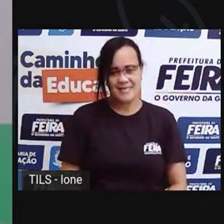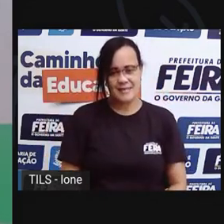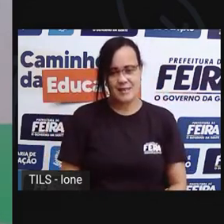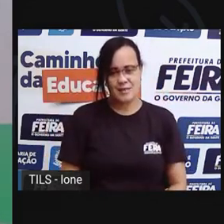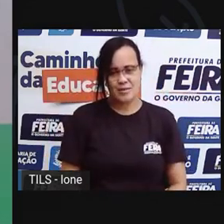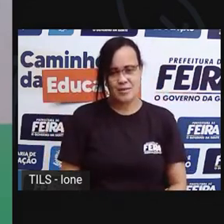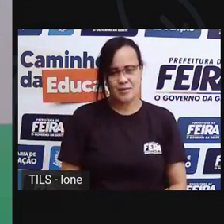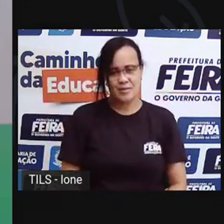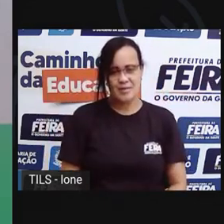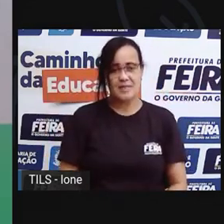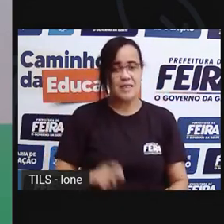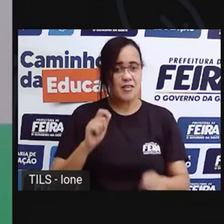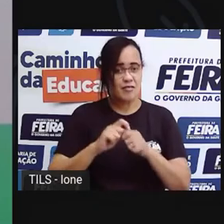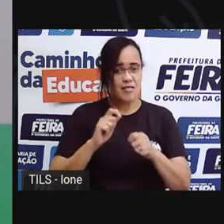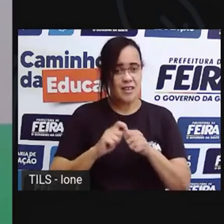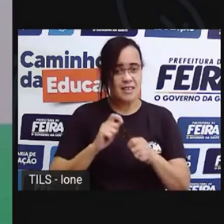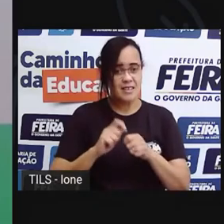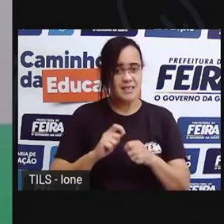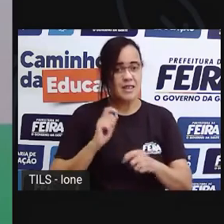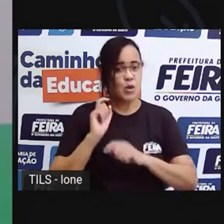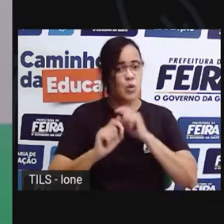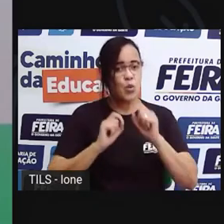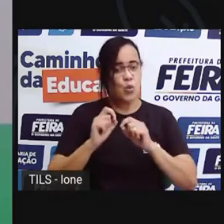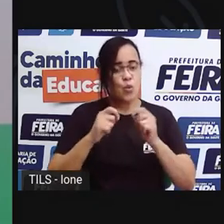Vou fazer outra cor agora, ó.